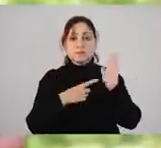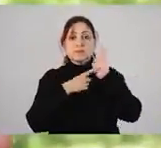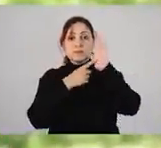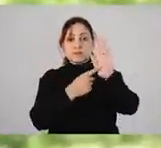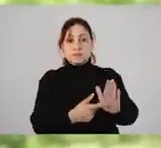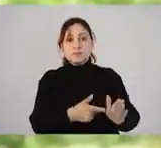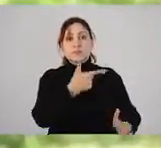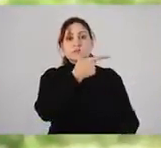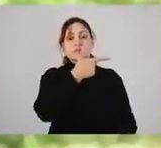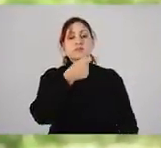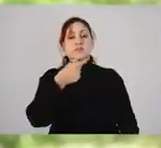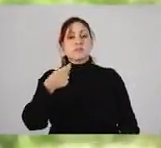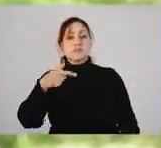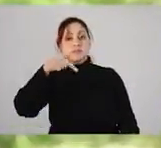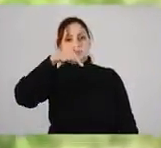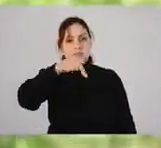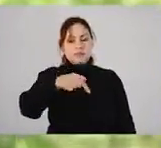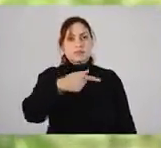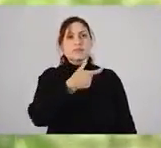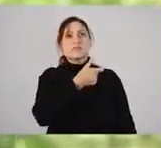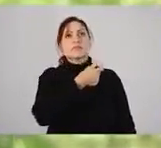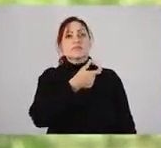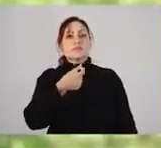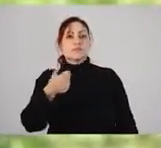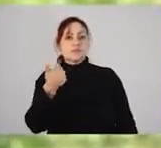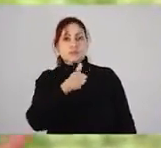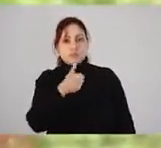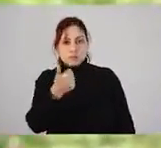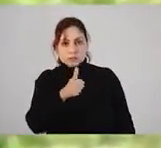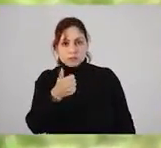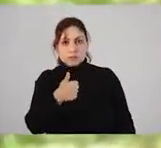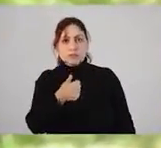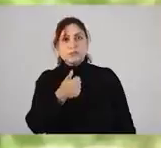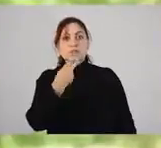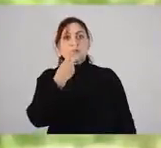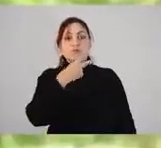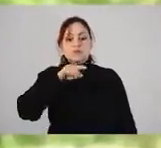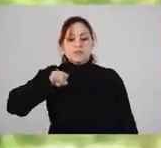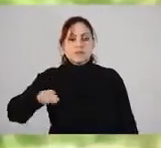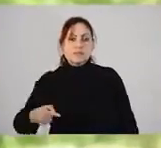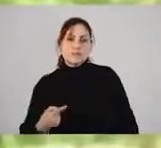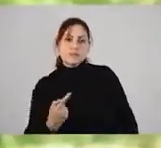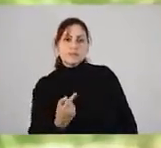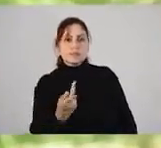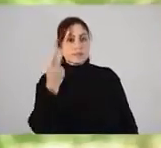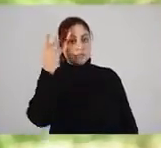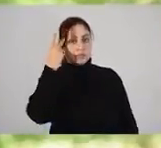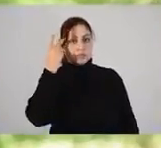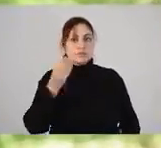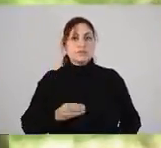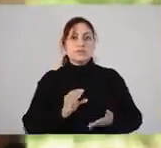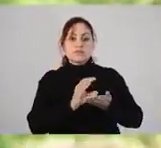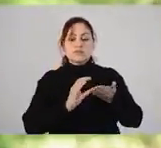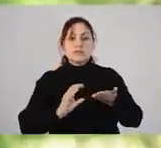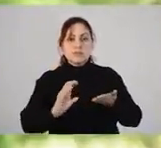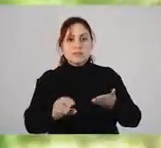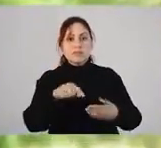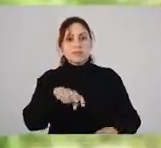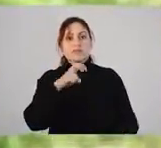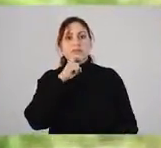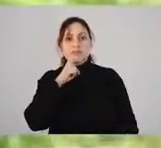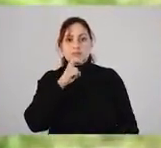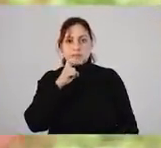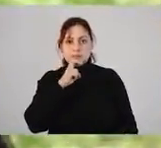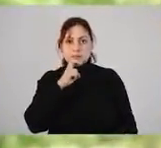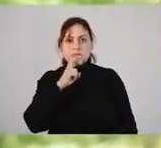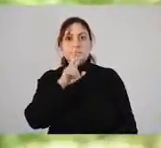2007 e 2011, Sorocaba recebeu 5,2 milhões de reais em recursos do governo do estado de São Paulo através de emendas